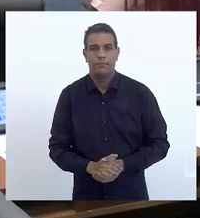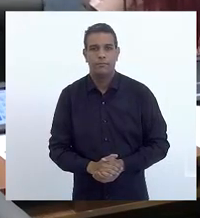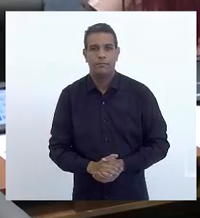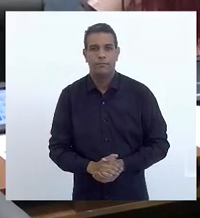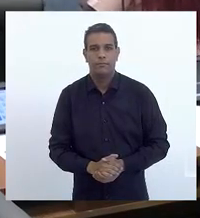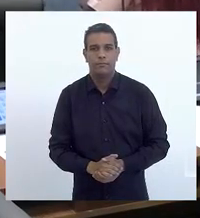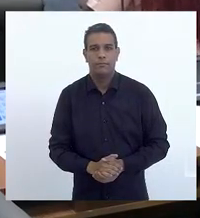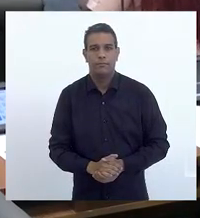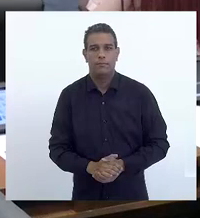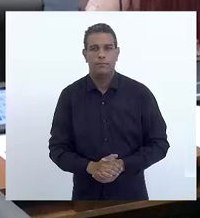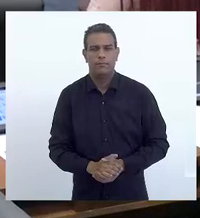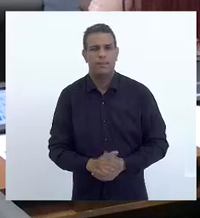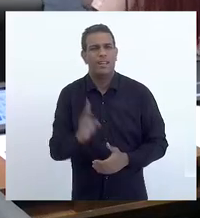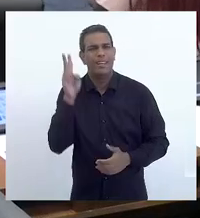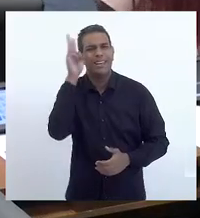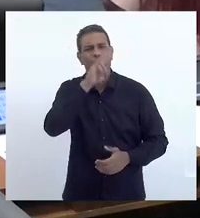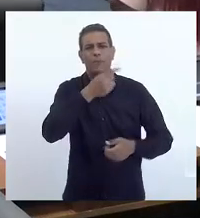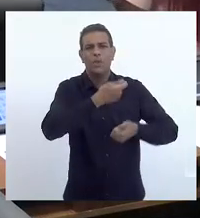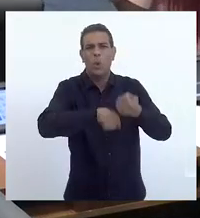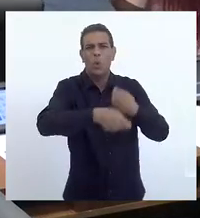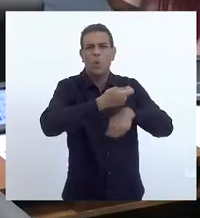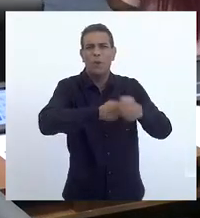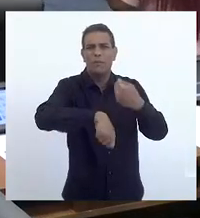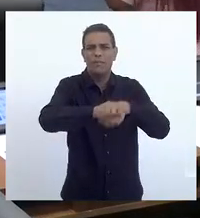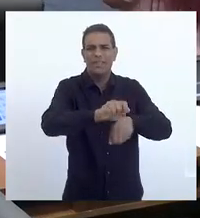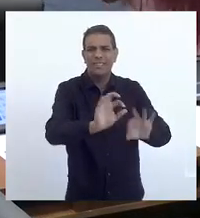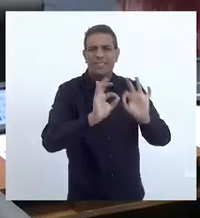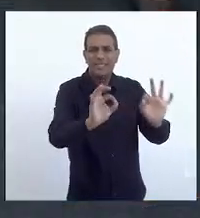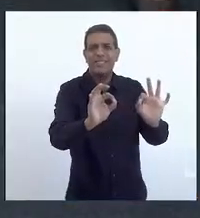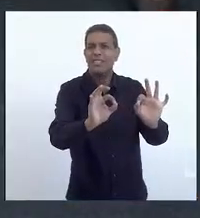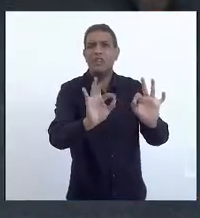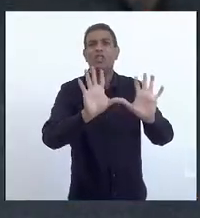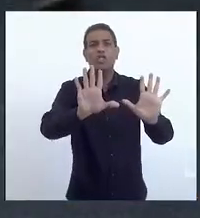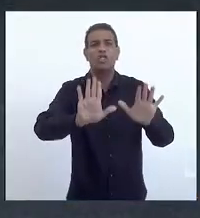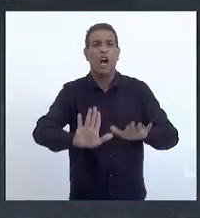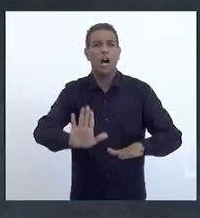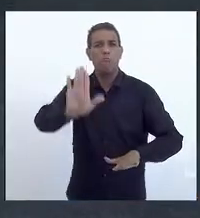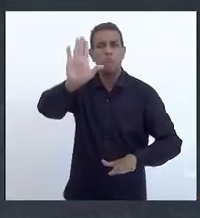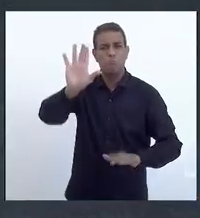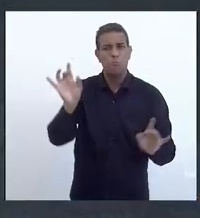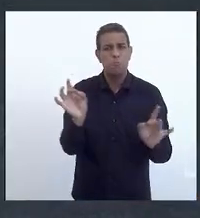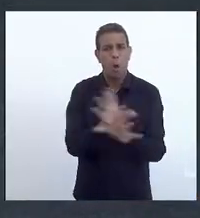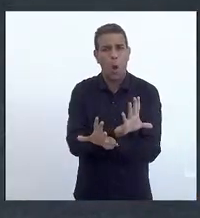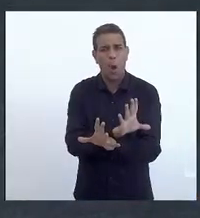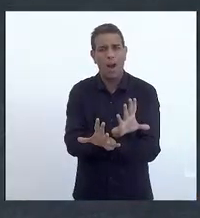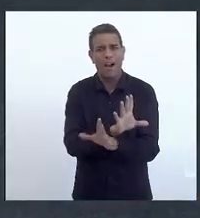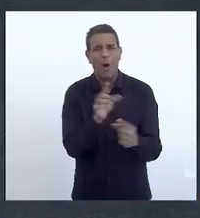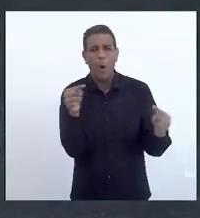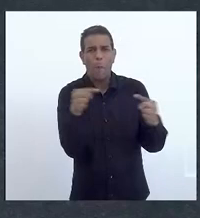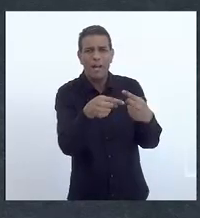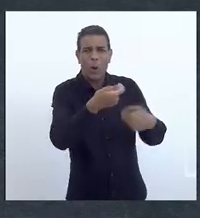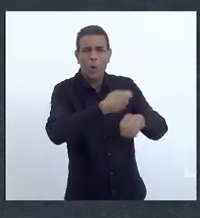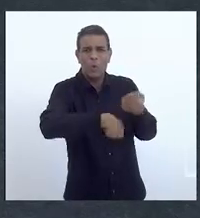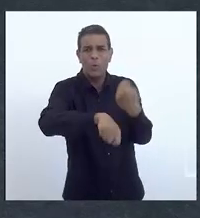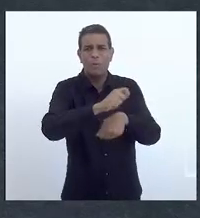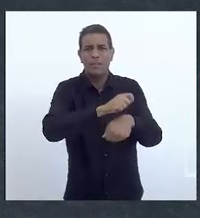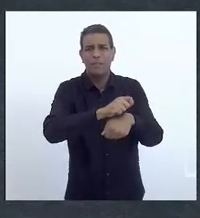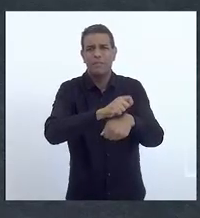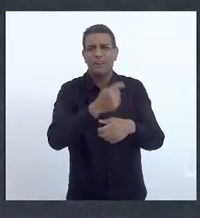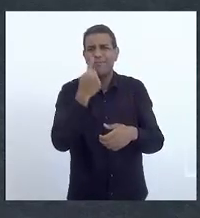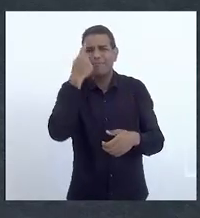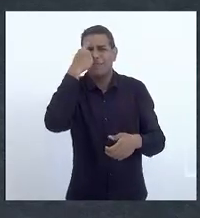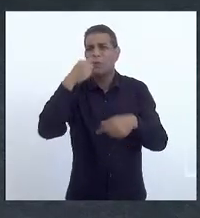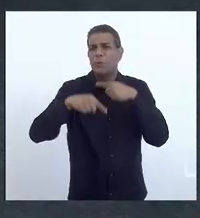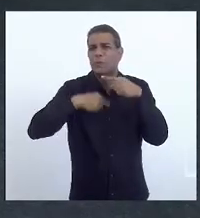Eu tinha dado pela economia, né? Foi não? Porque eu já me manifestei aqui. Foi pela economia ou só para tirar